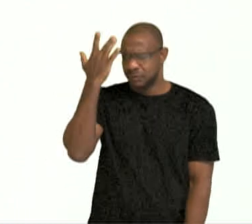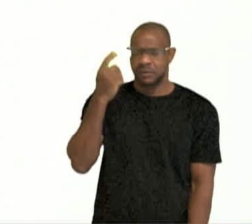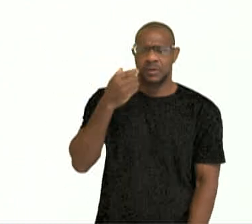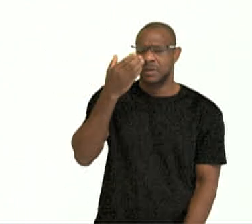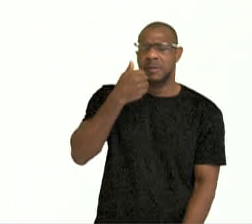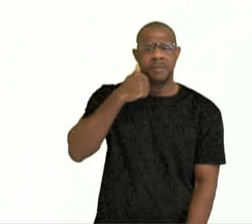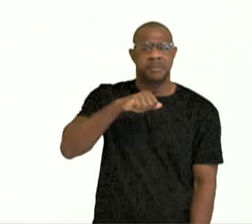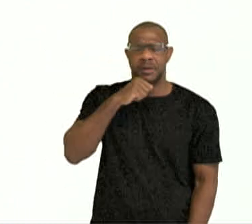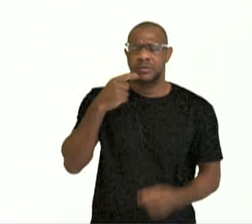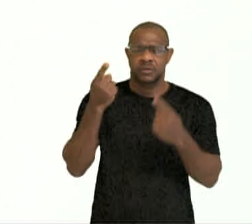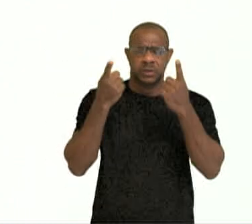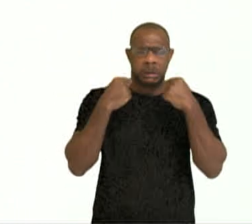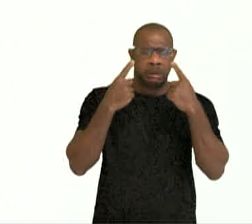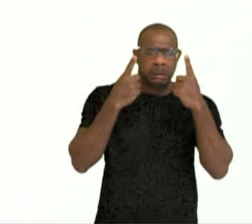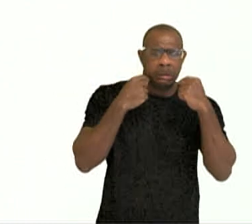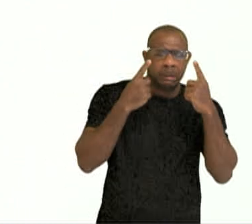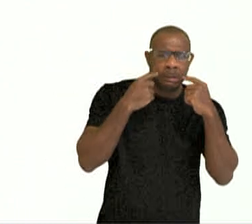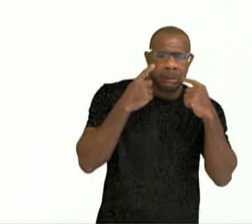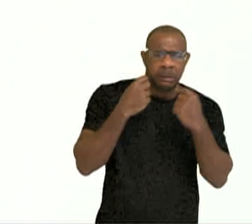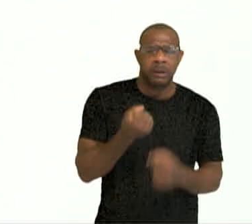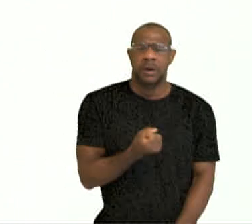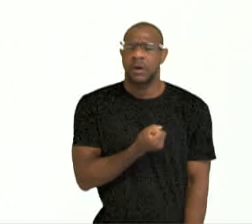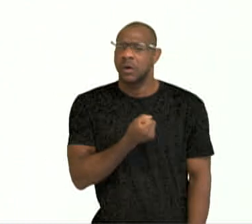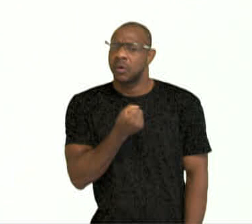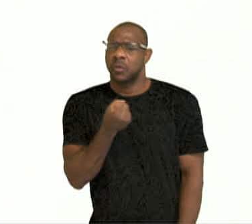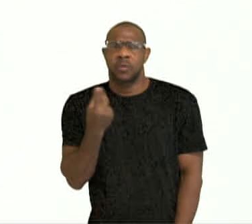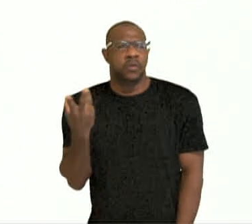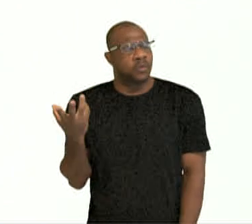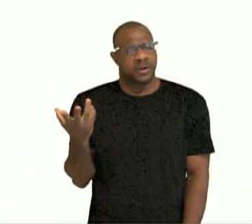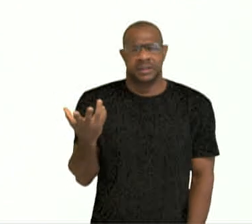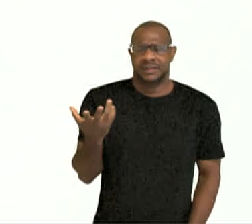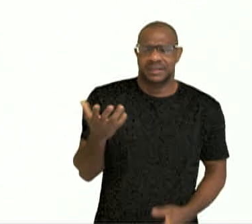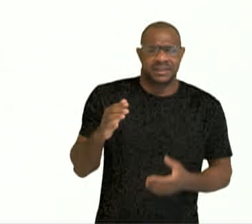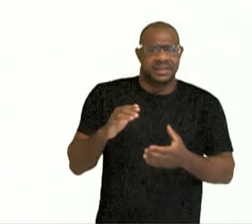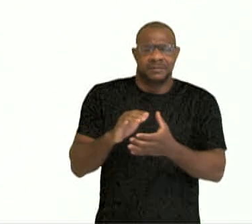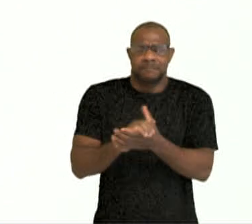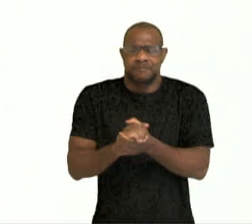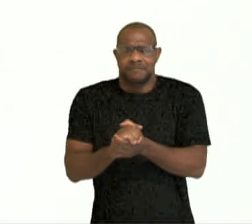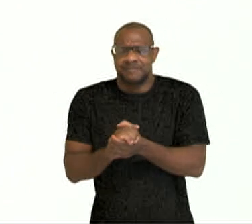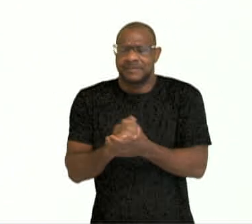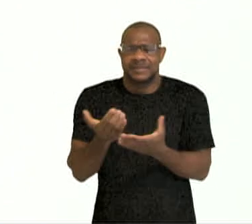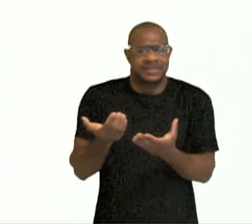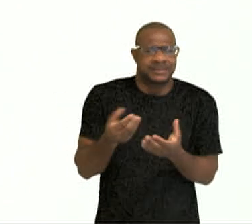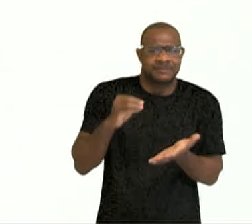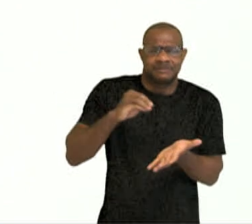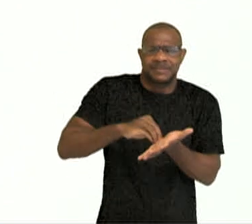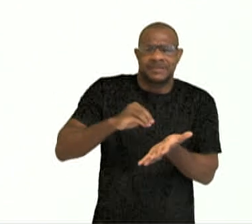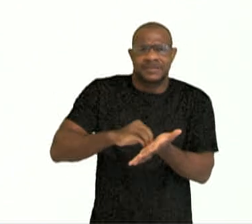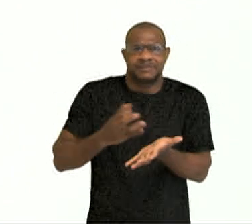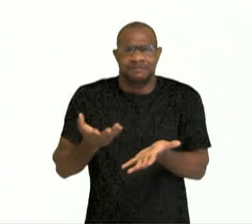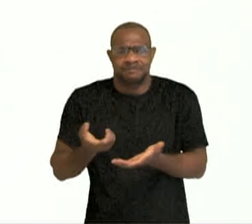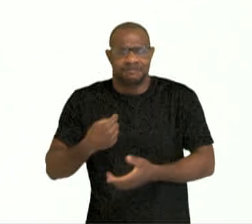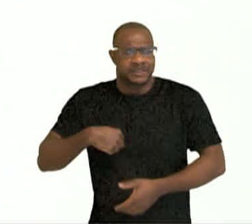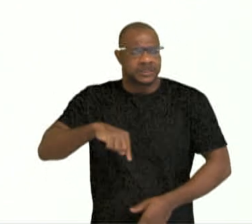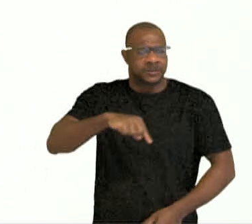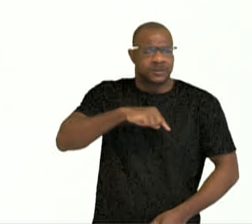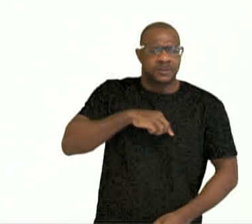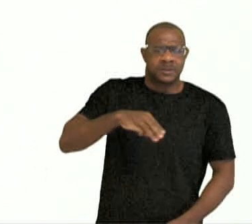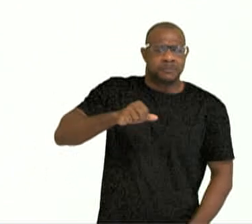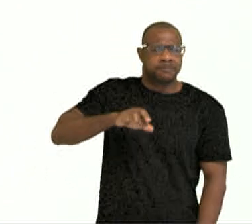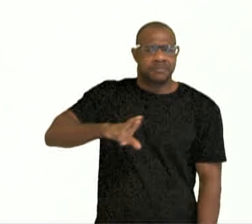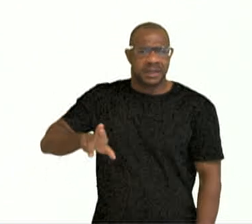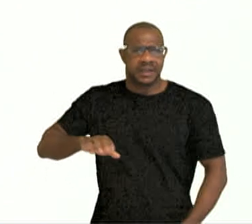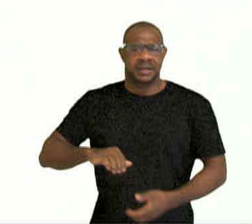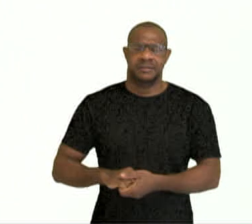filhos em vão rezaram, quantas noivas ficaram por casar, para que fosses nosso, ó mar.